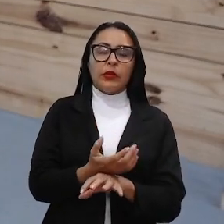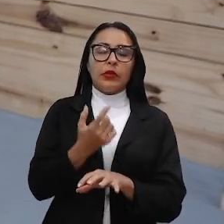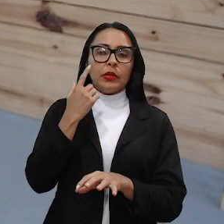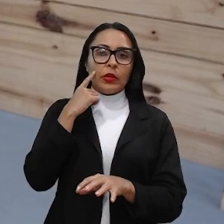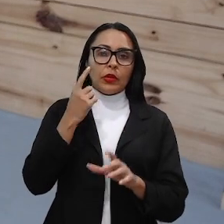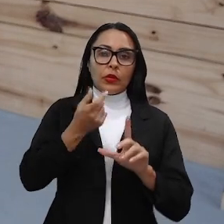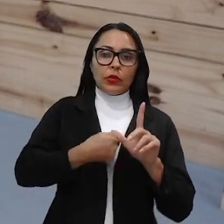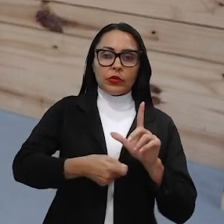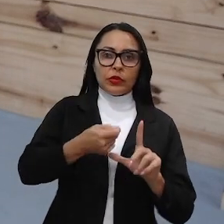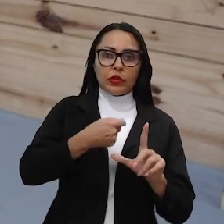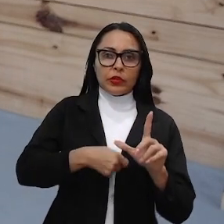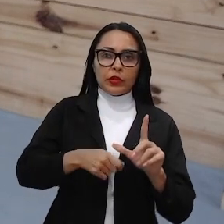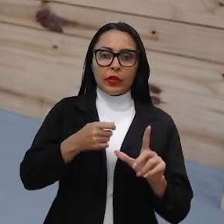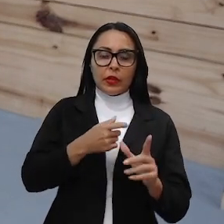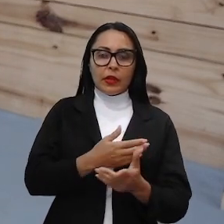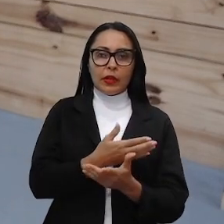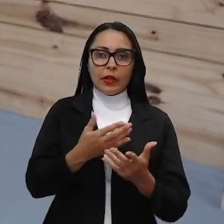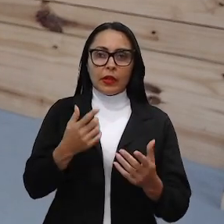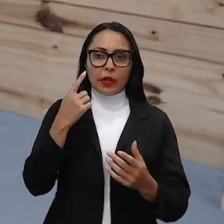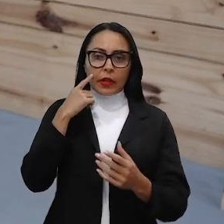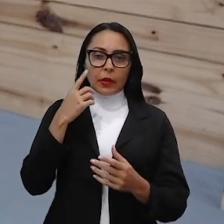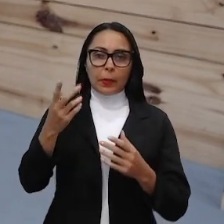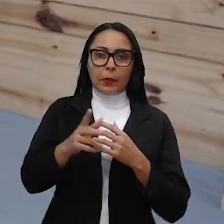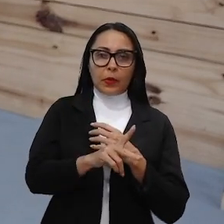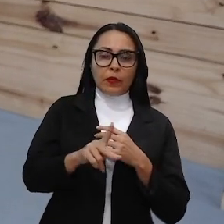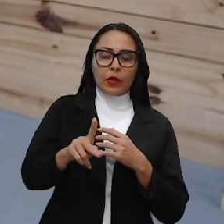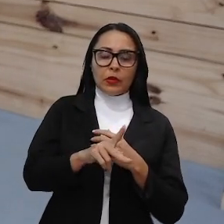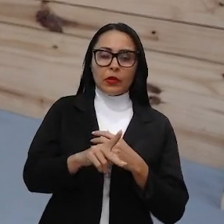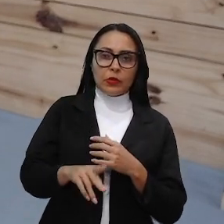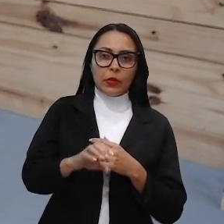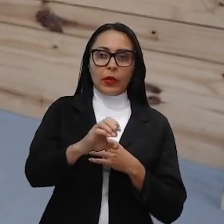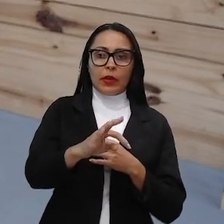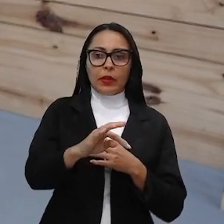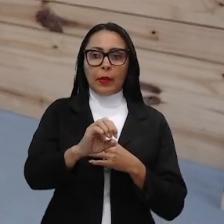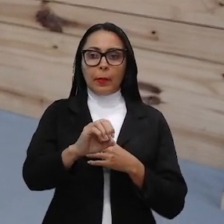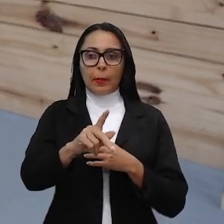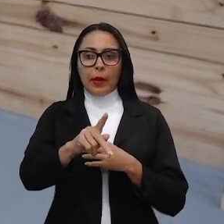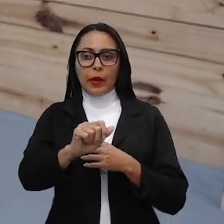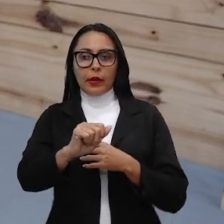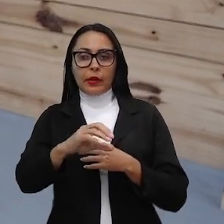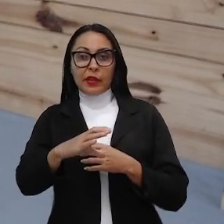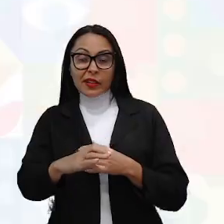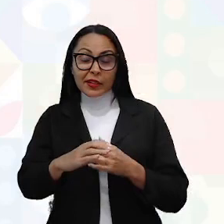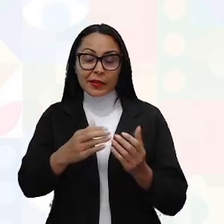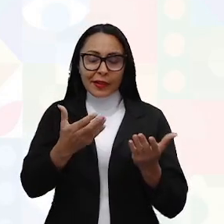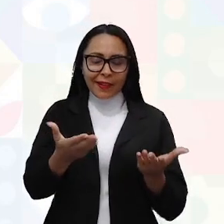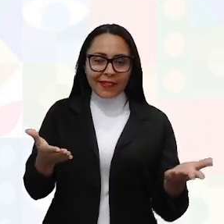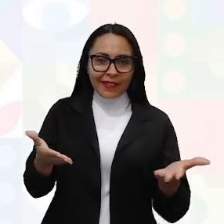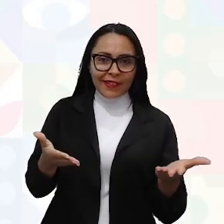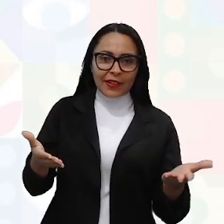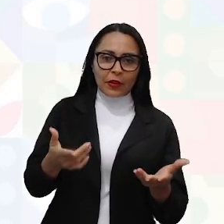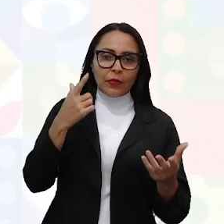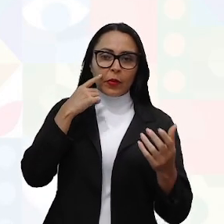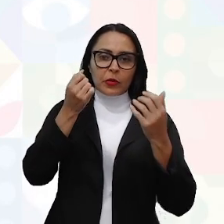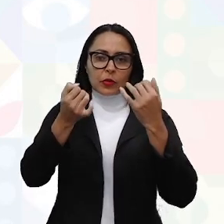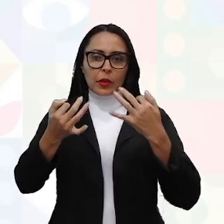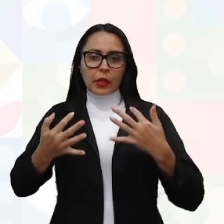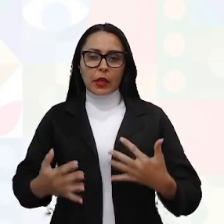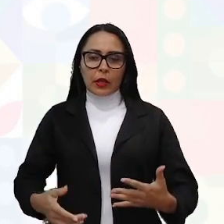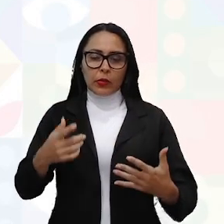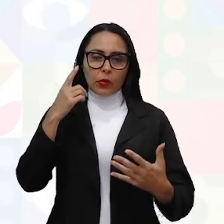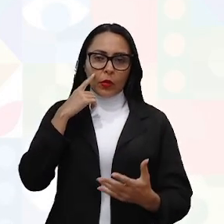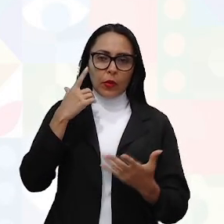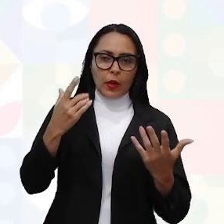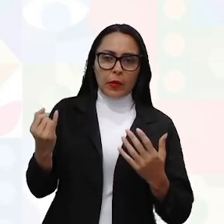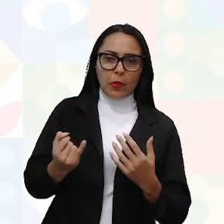Logística da Escola Técnica Estadual Professor Antônio Carlos da Costa. Hoje, nós vamos falar um pouco a respeito do